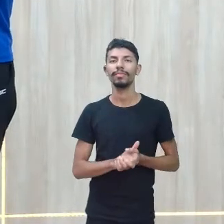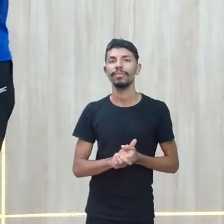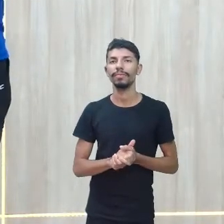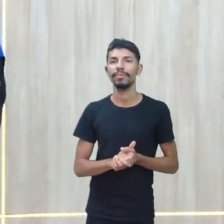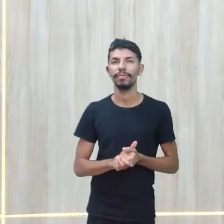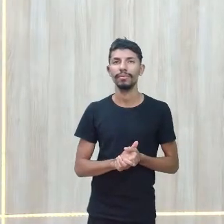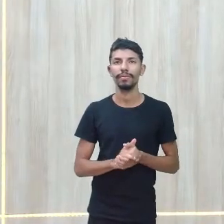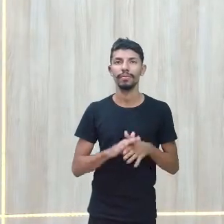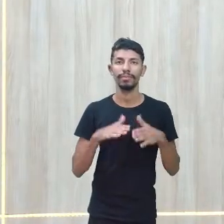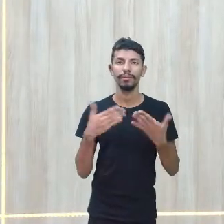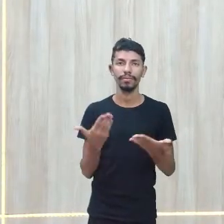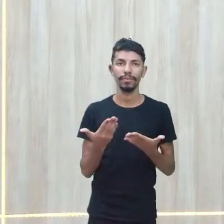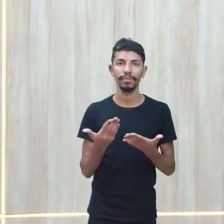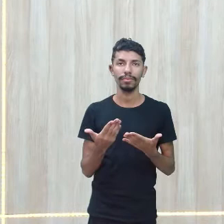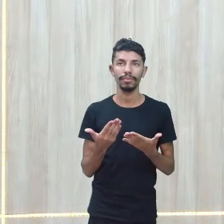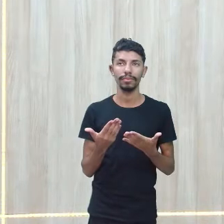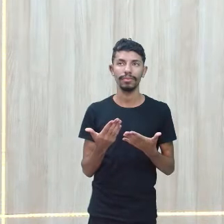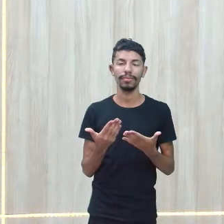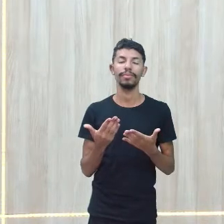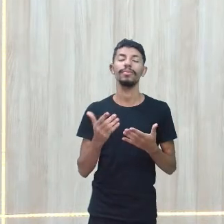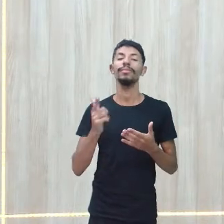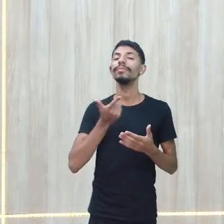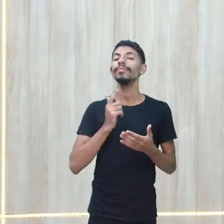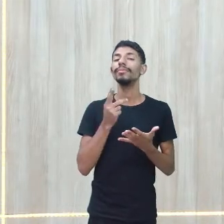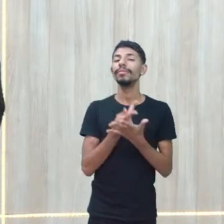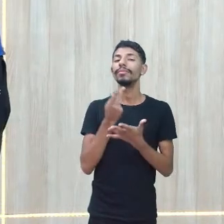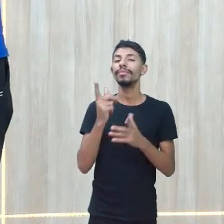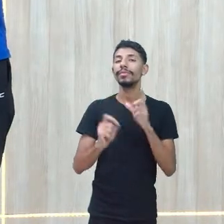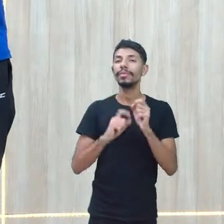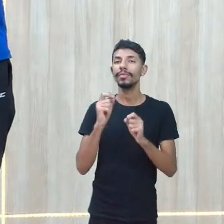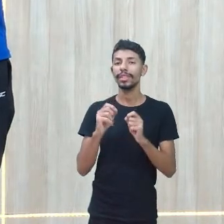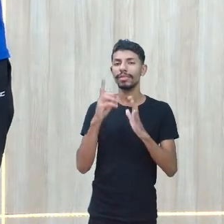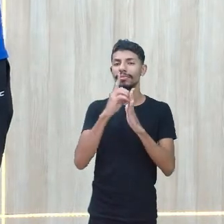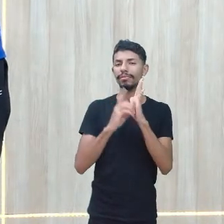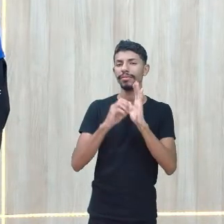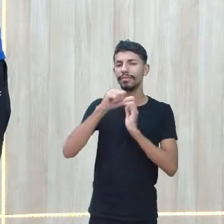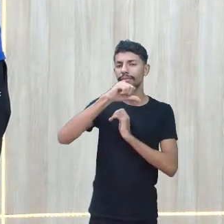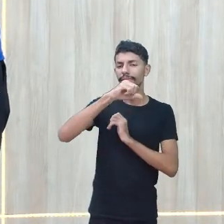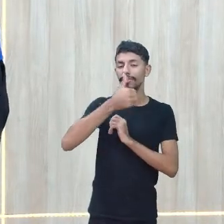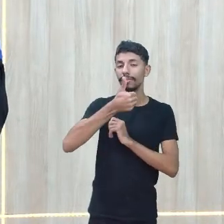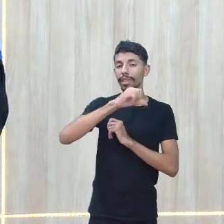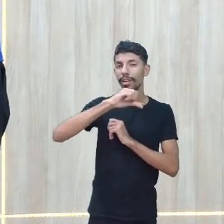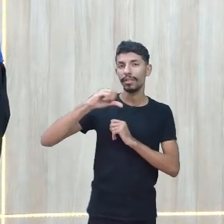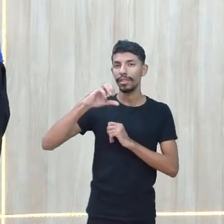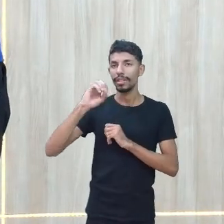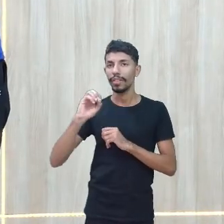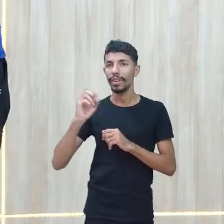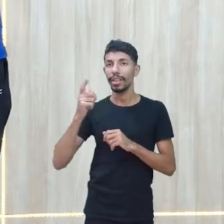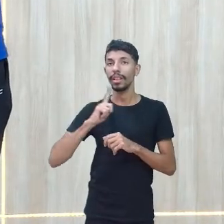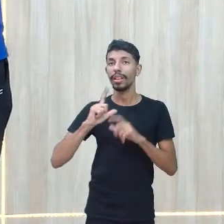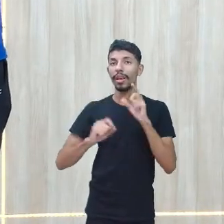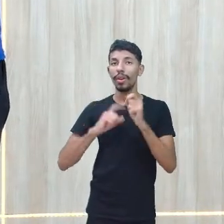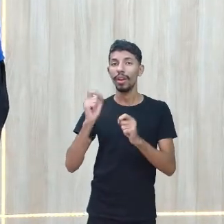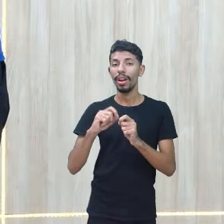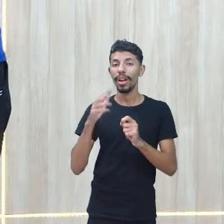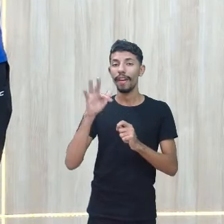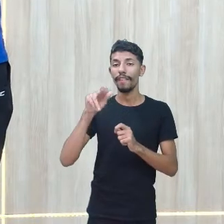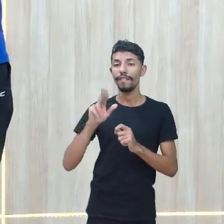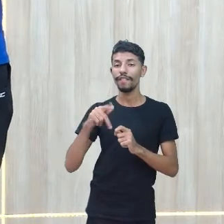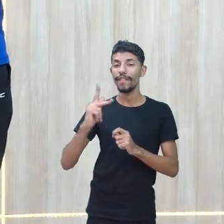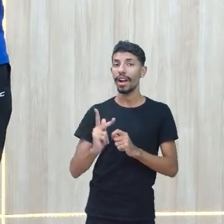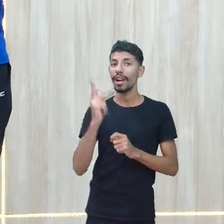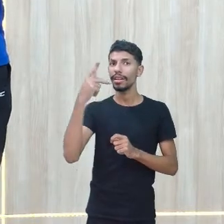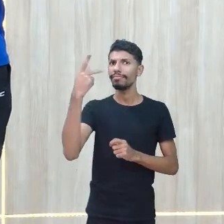E aí a gente chega, nessa década de 90 também a gente tem o que a gente chama do funk em Recife. A gente tinha esse